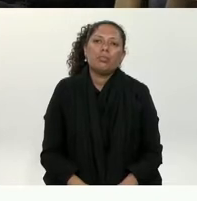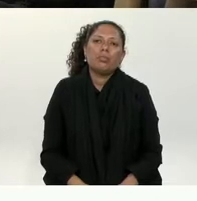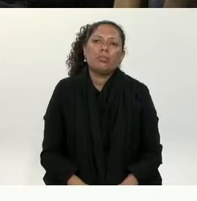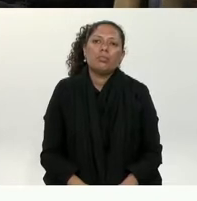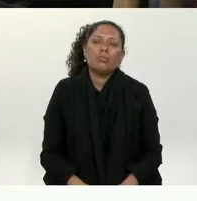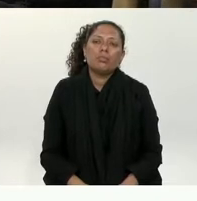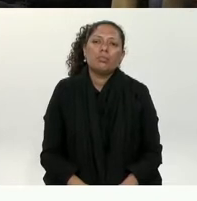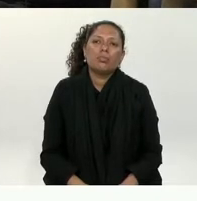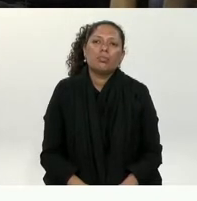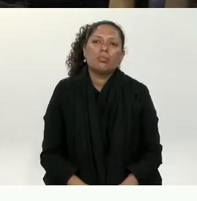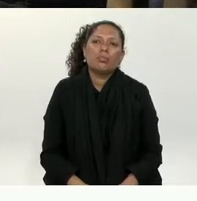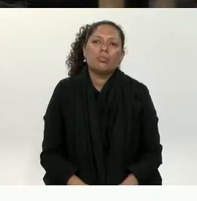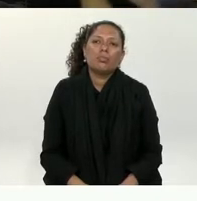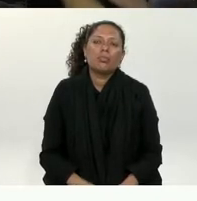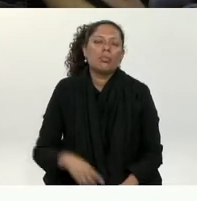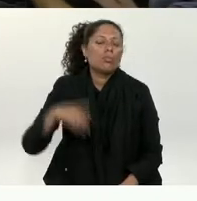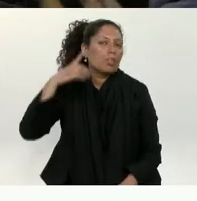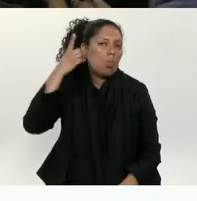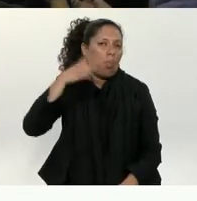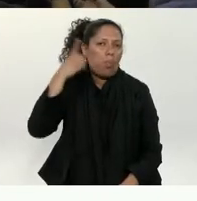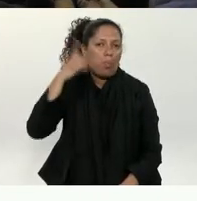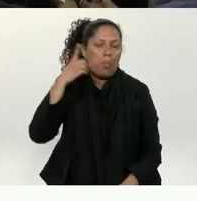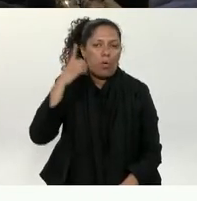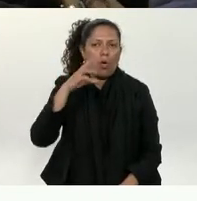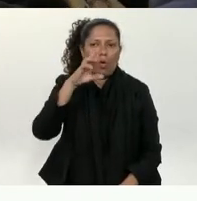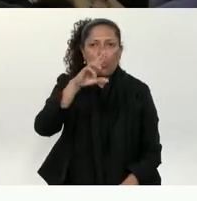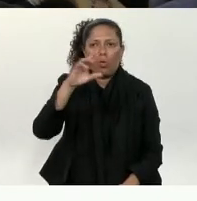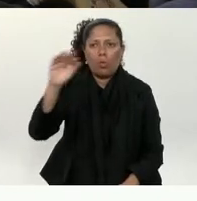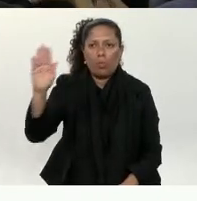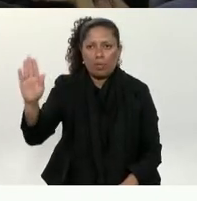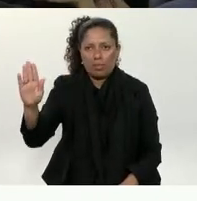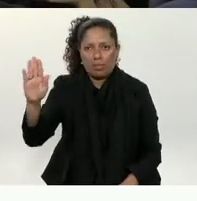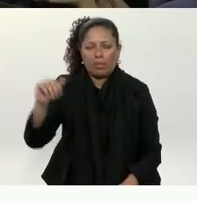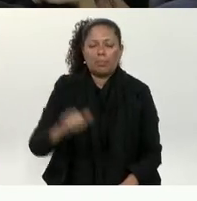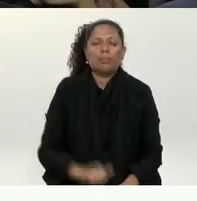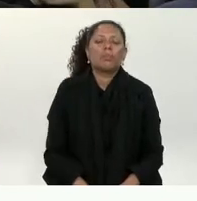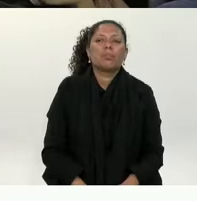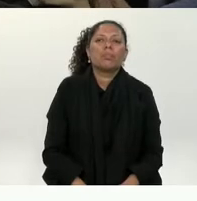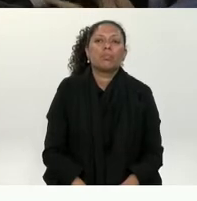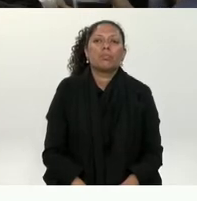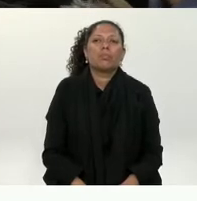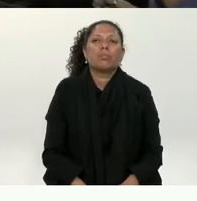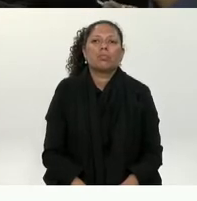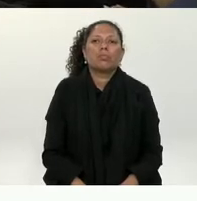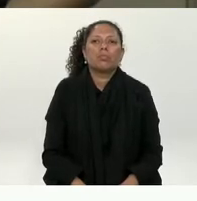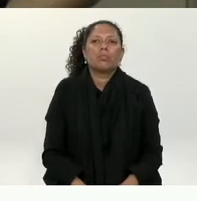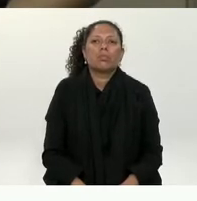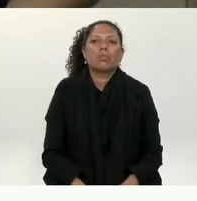a palavra, deputado Rodrigo Bacelar. Só mais um esclarecimento, deputado. Fica à vontade.